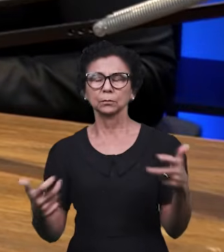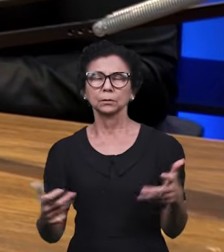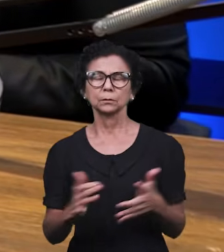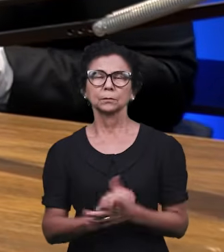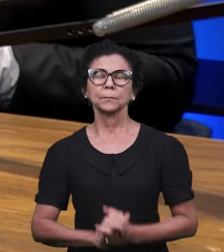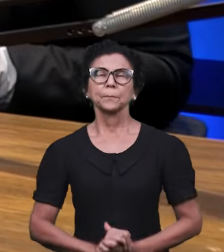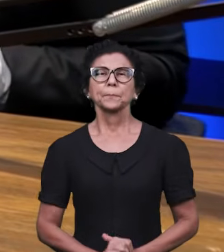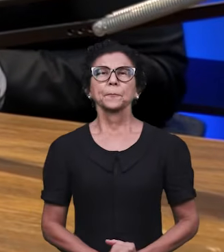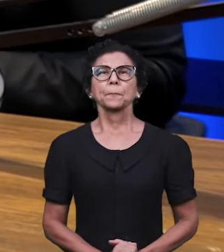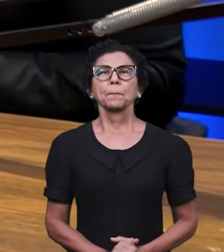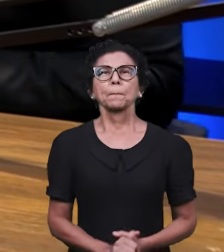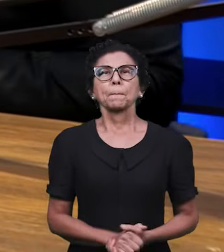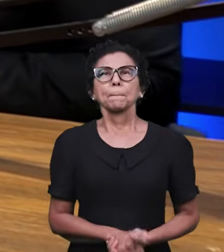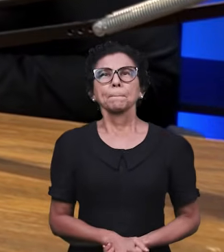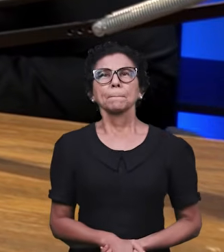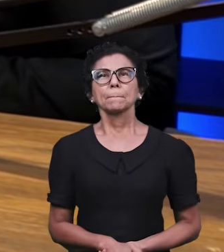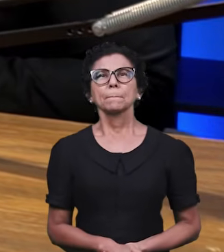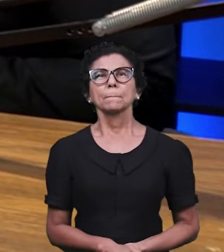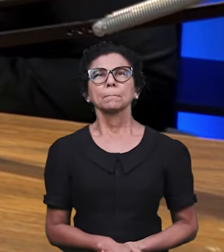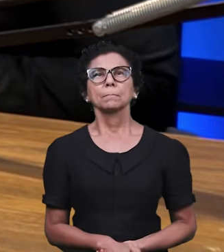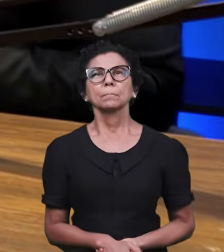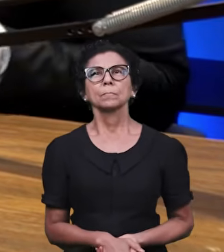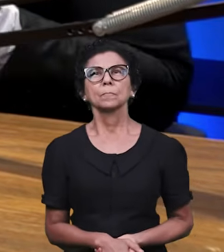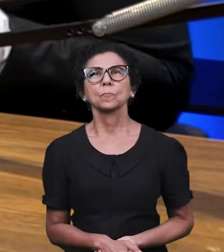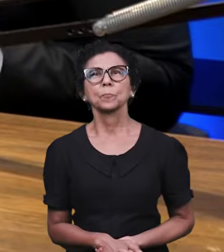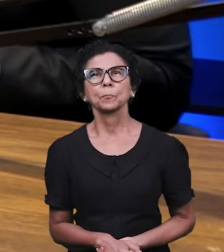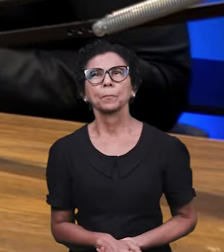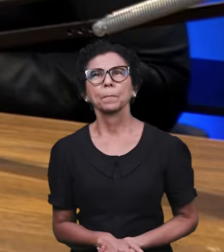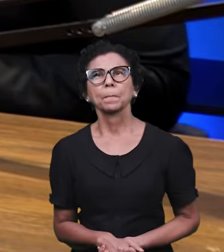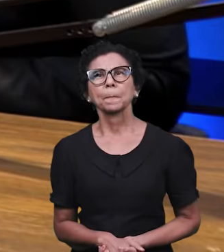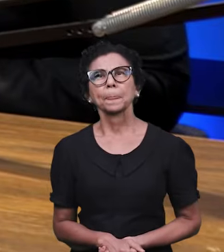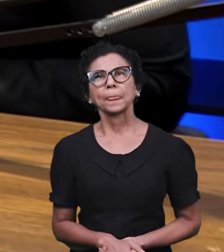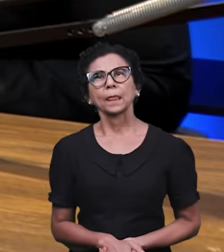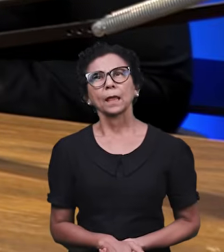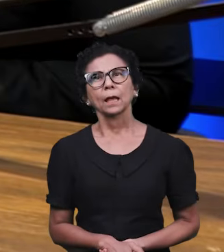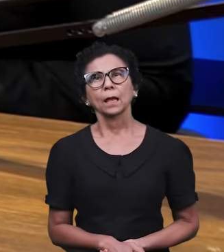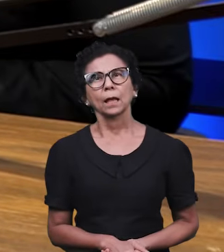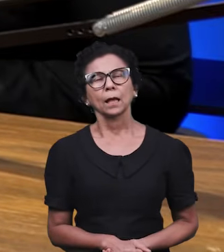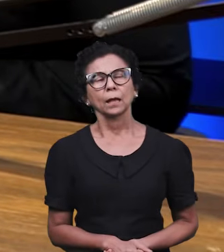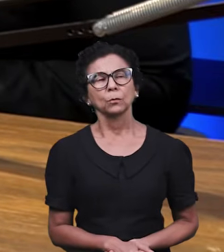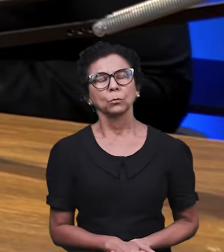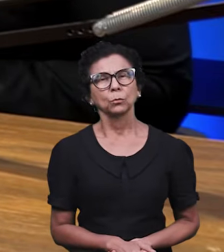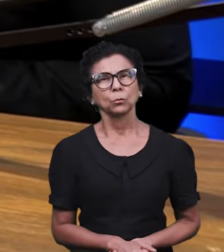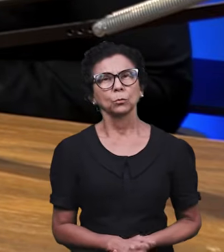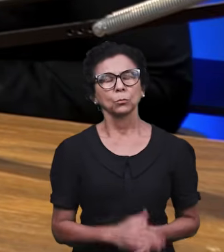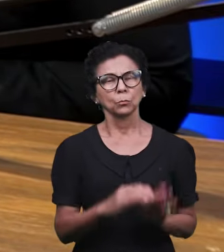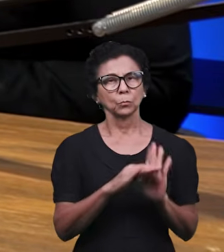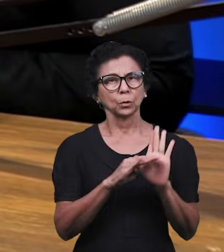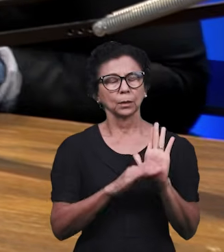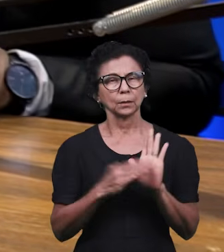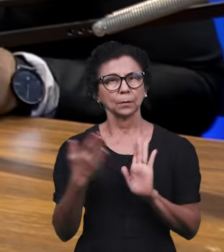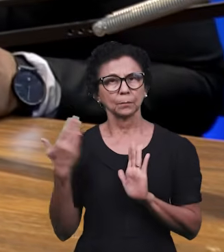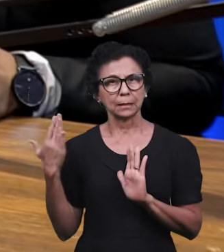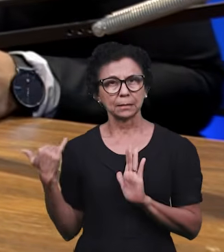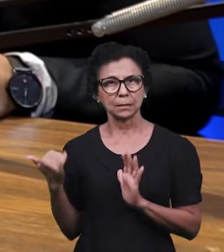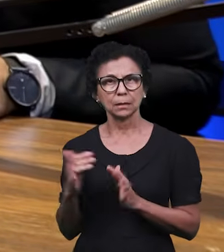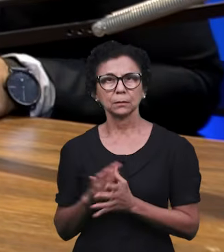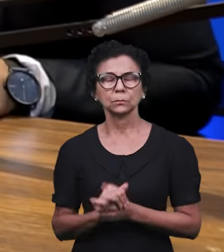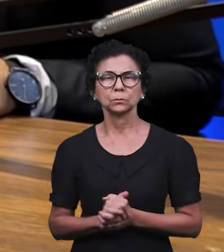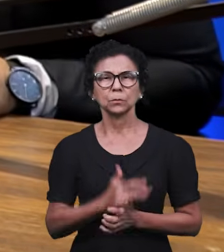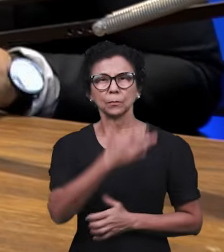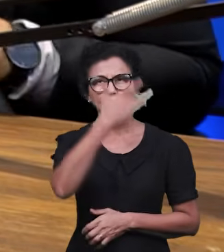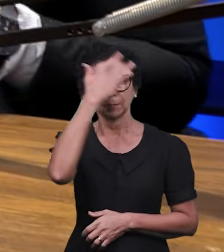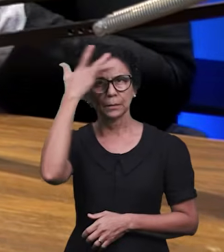vamos lembrar que em episódios anteriores, nós falamos sobre, né, o arquiteto